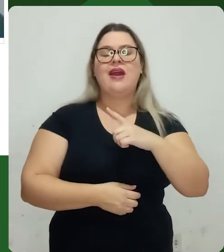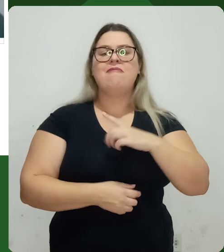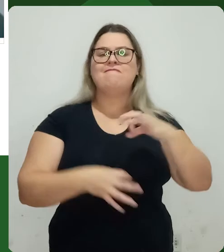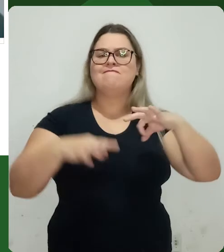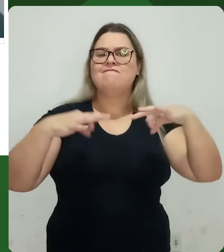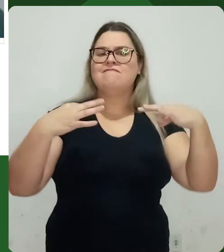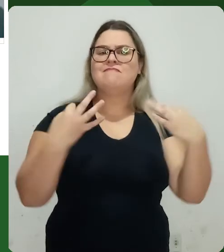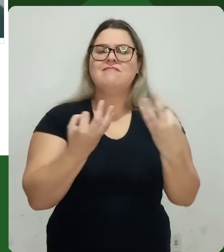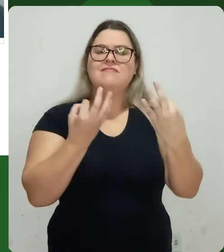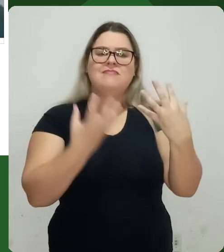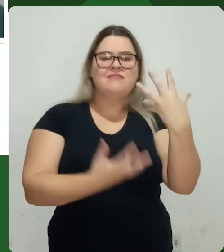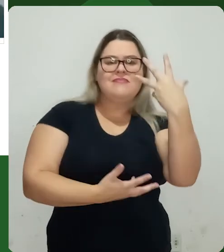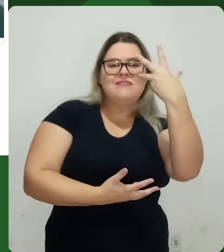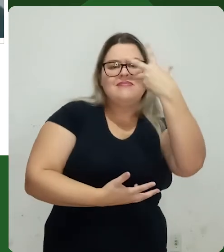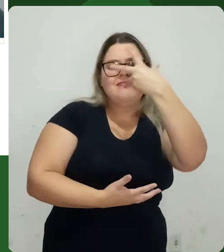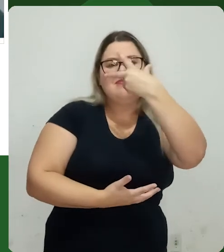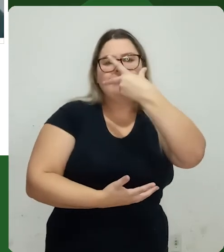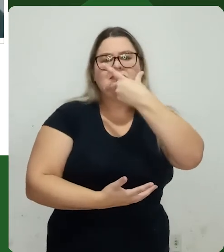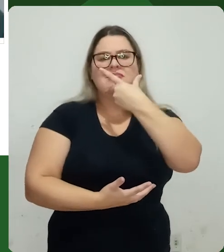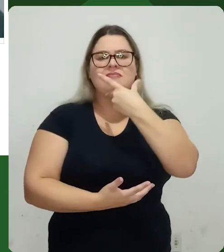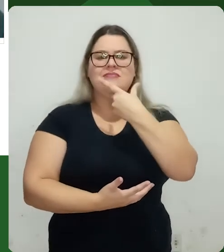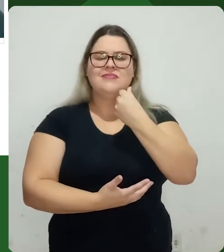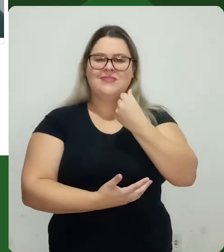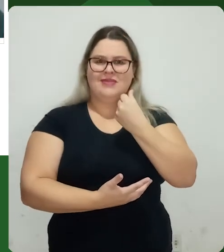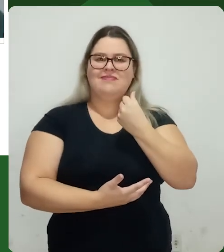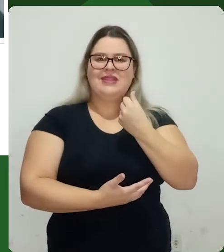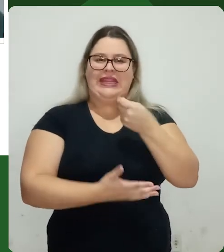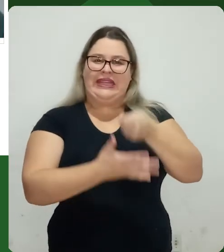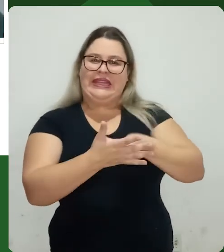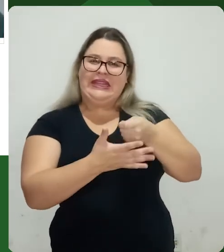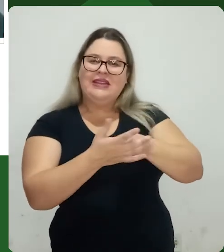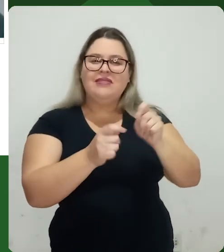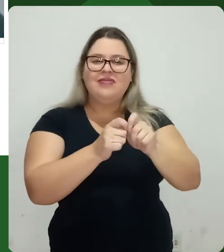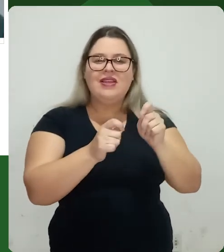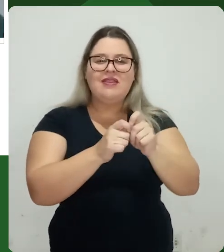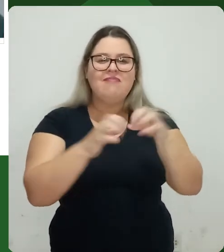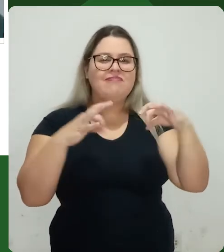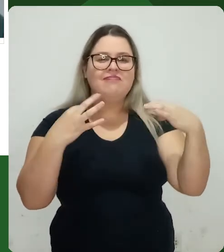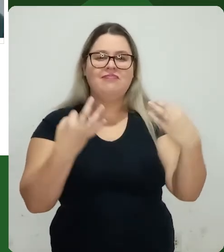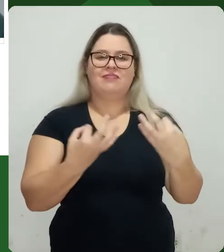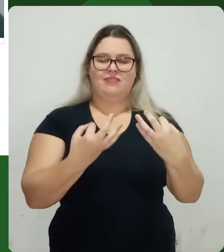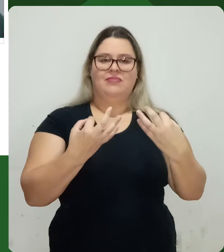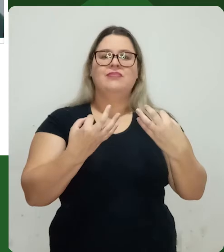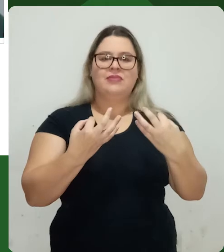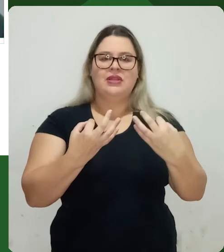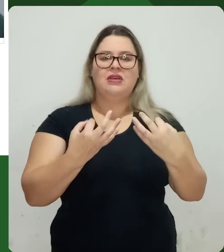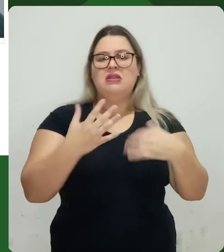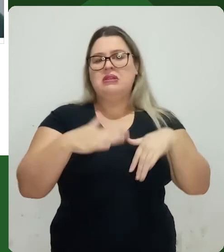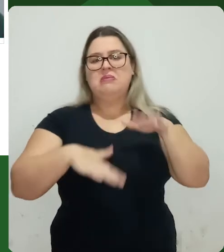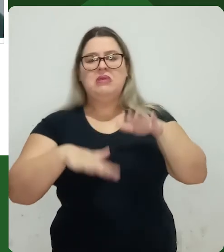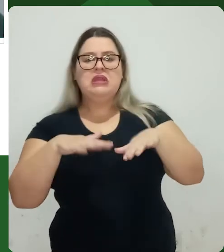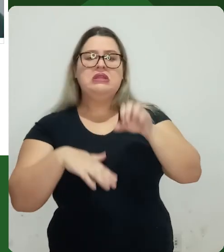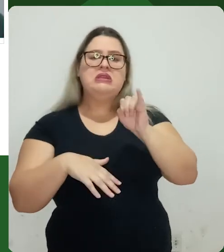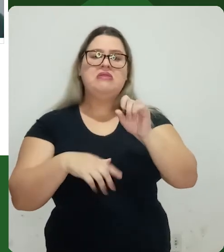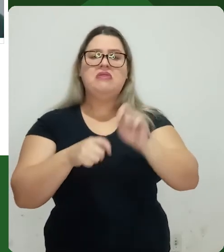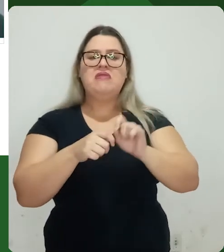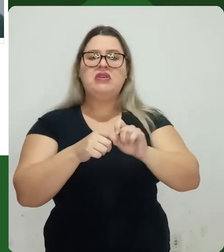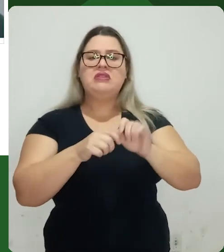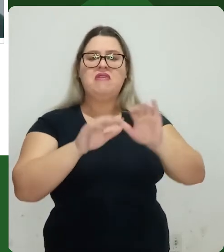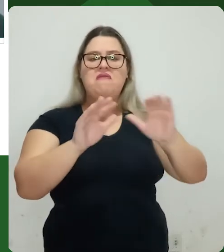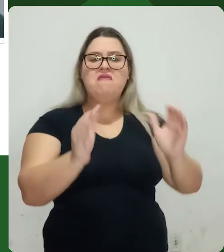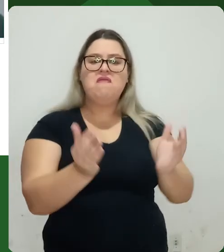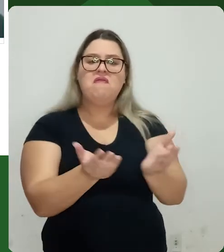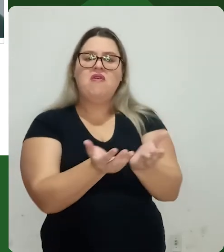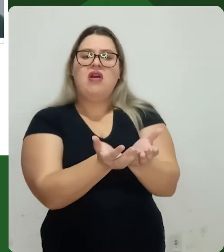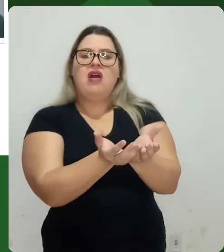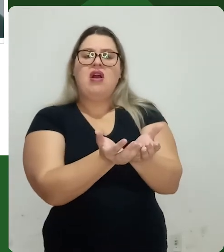baseadas num movimento perfeccionista, ou seja, buscar fazer da melhor forma possível, independente se fosse fazer